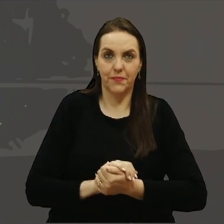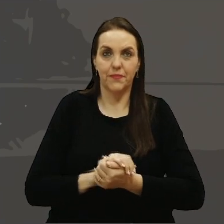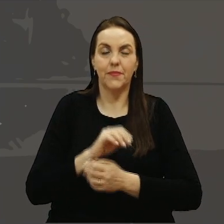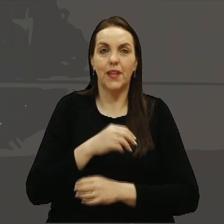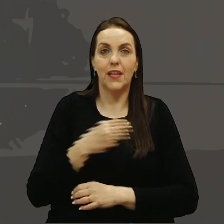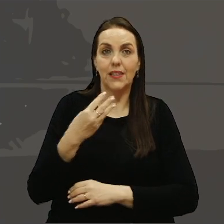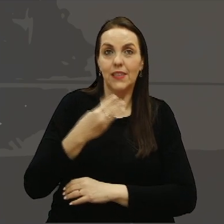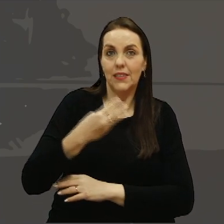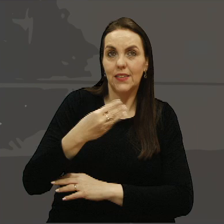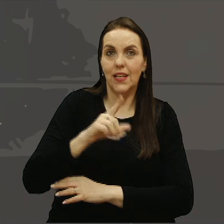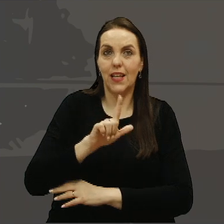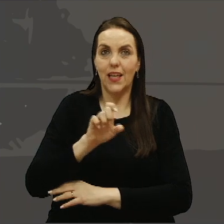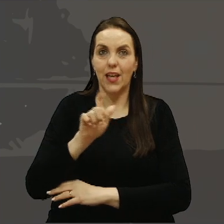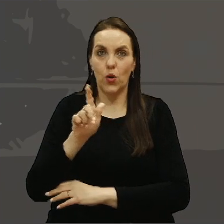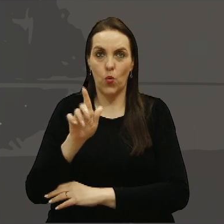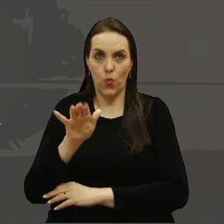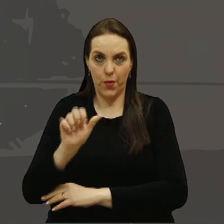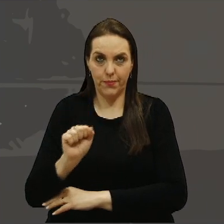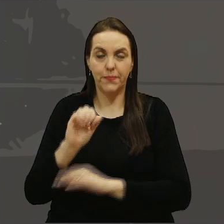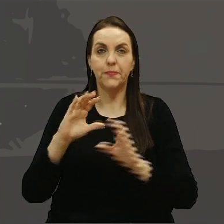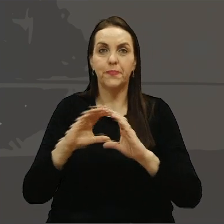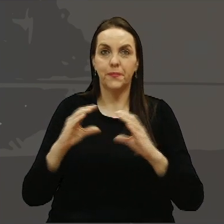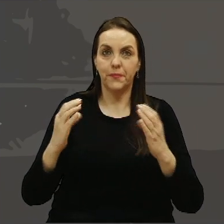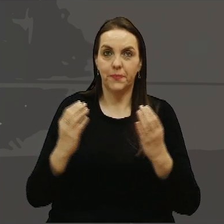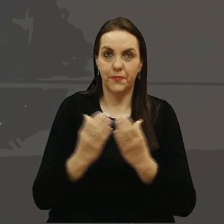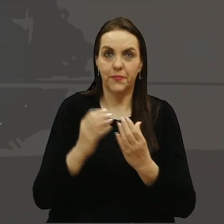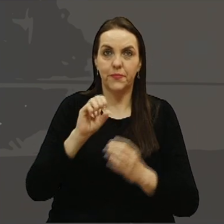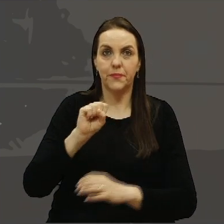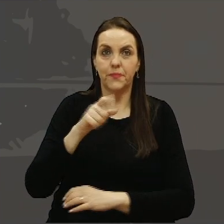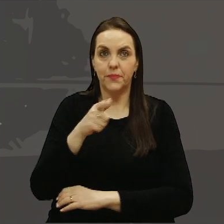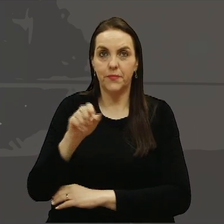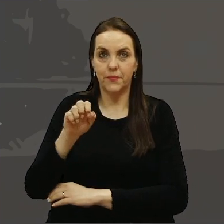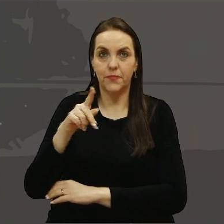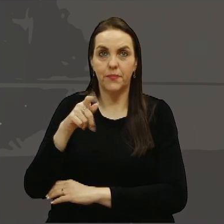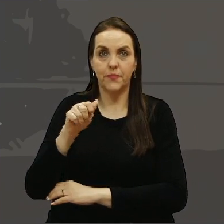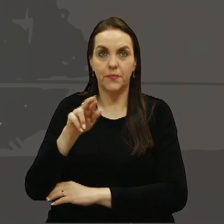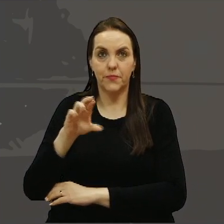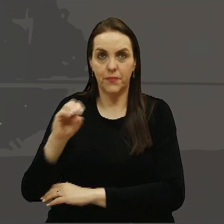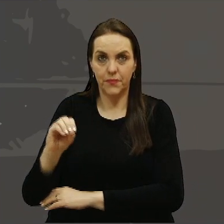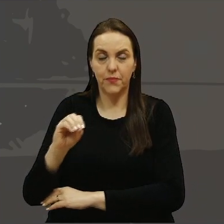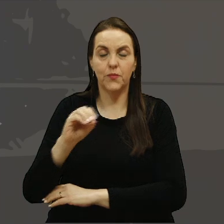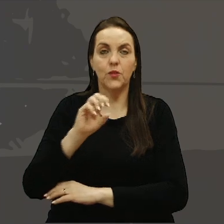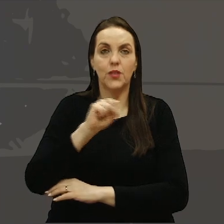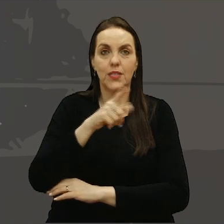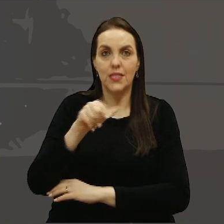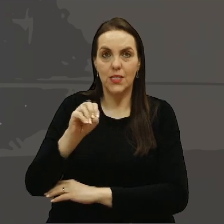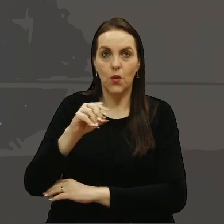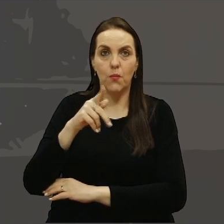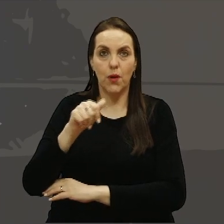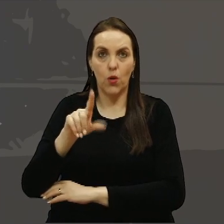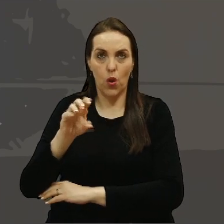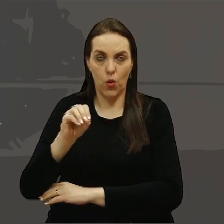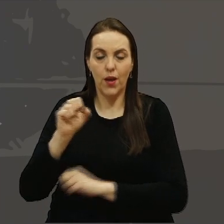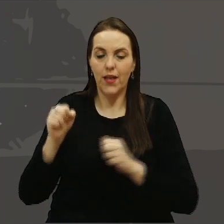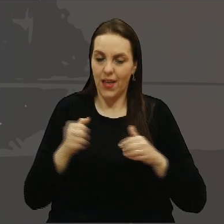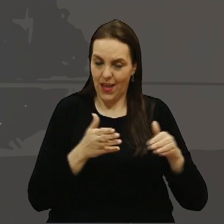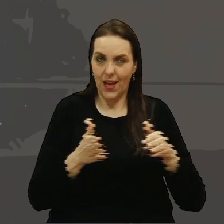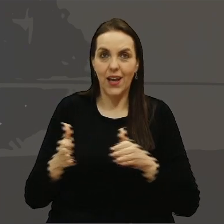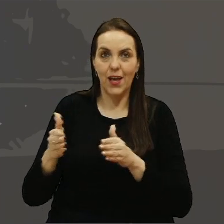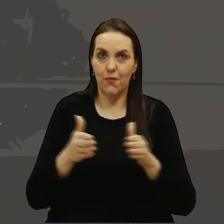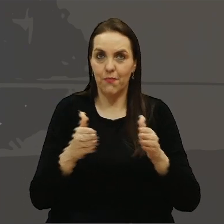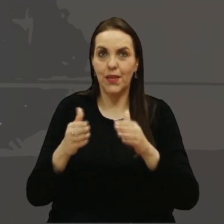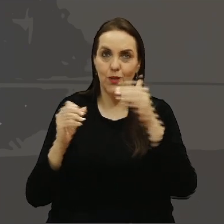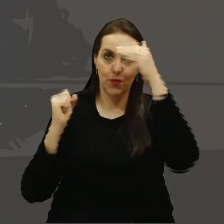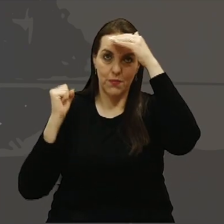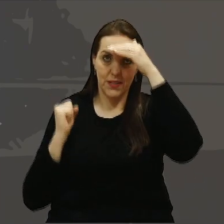Terceira Légua, na comunidade São Pedro e São Paulo, que fica no Caminhos do